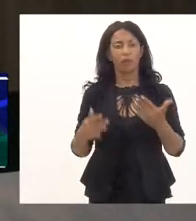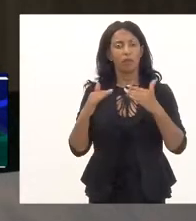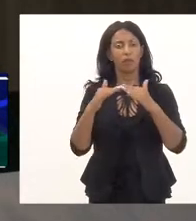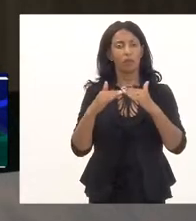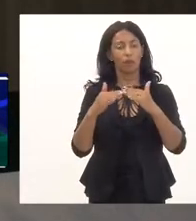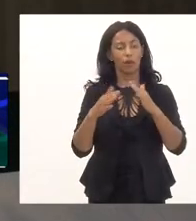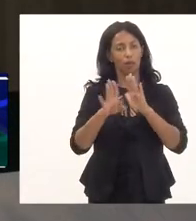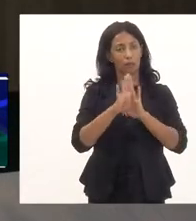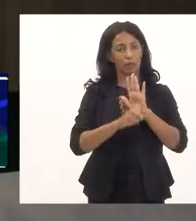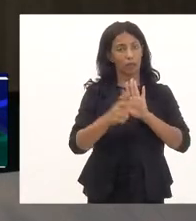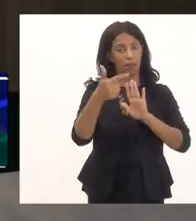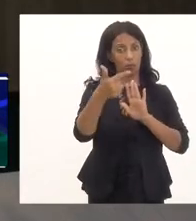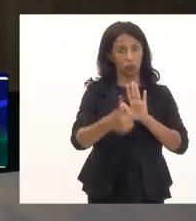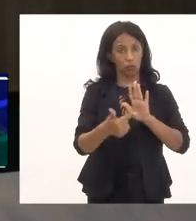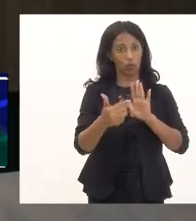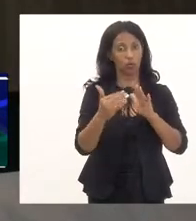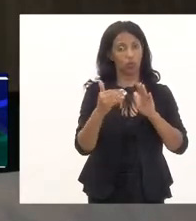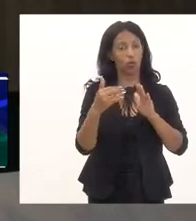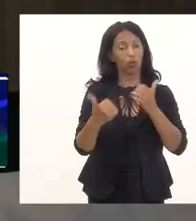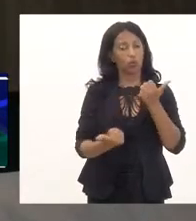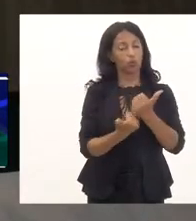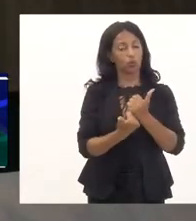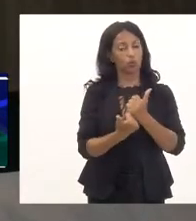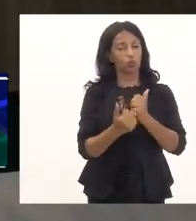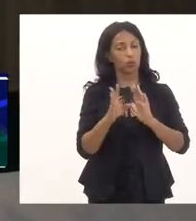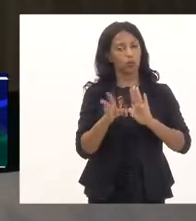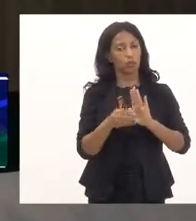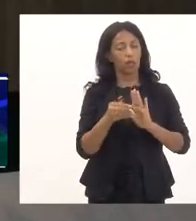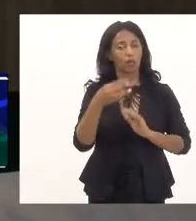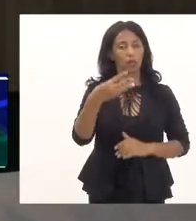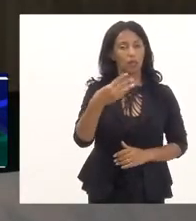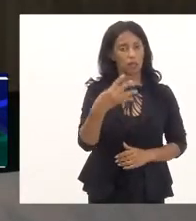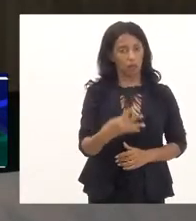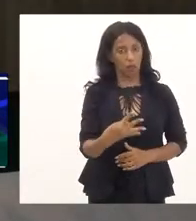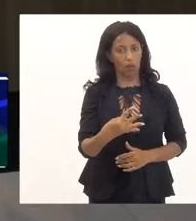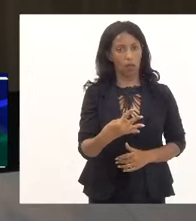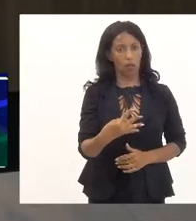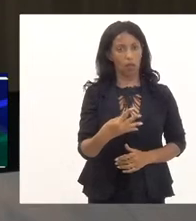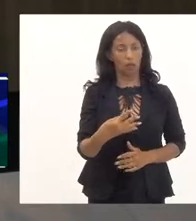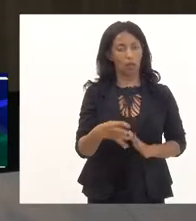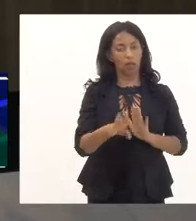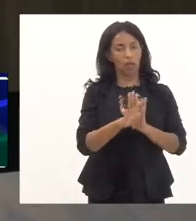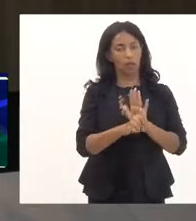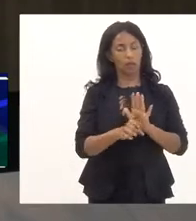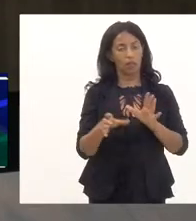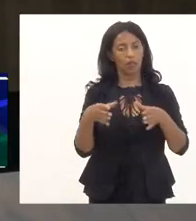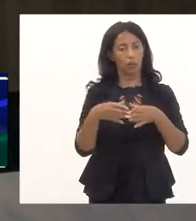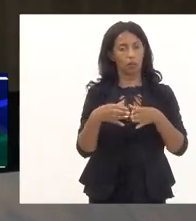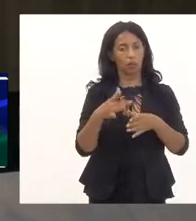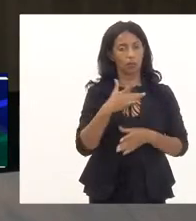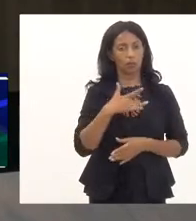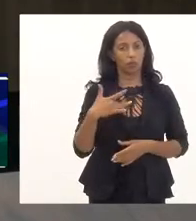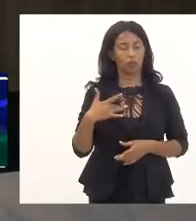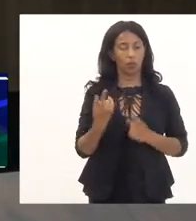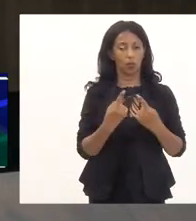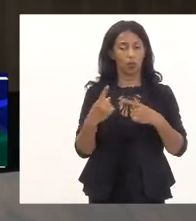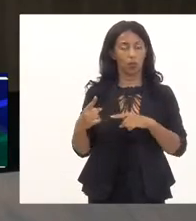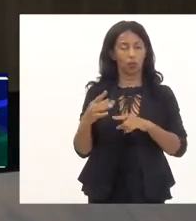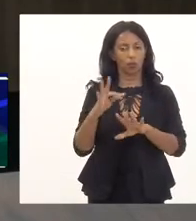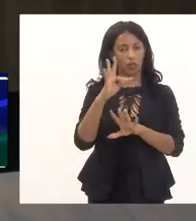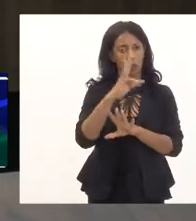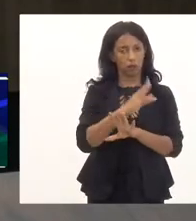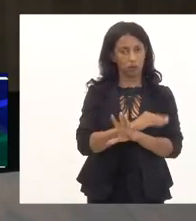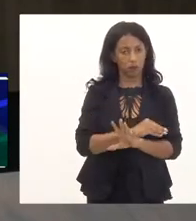favorável à emenda 2. Favorável com subemenda aglutinativa as emendas 3 e 4 e emenda da Comissão de Saúde, contrário às demais